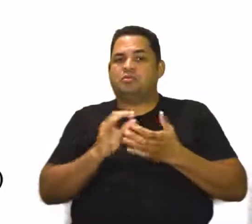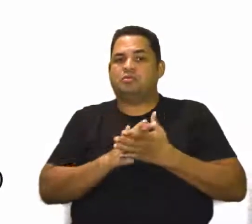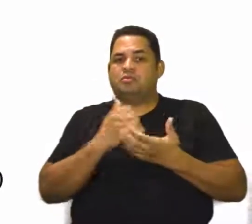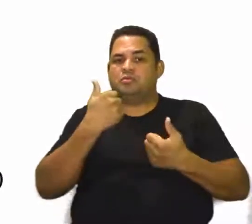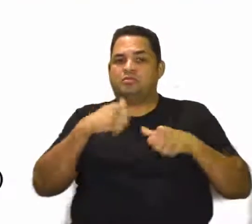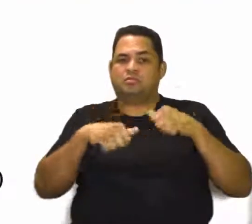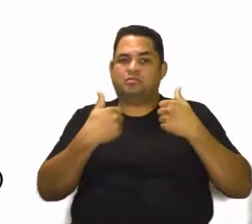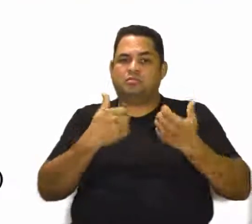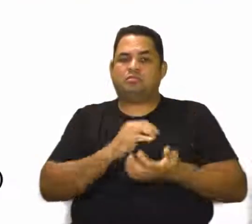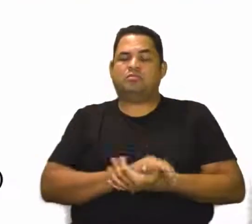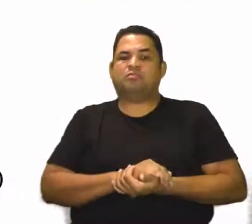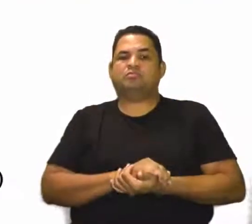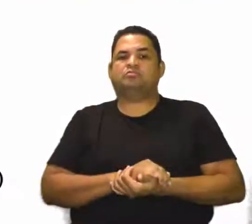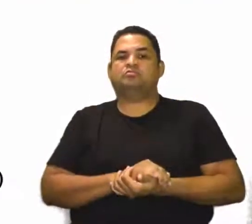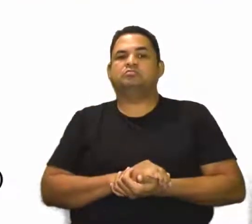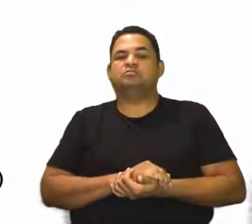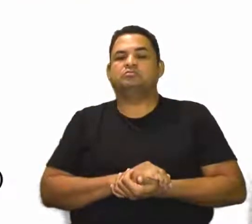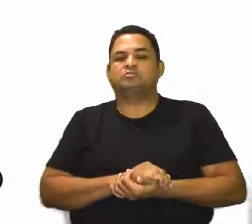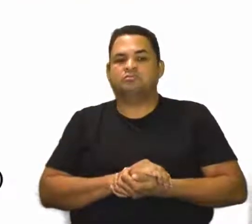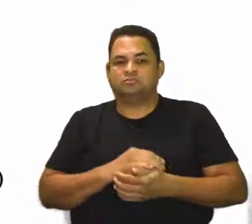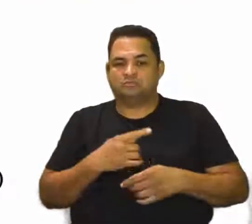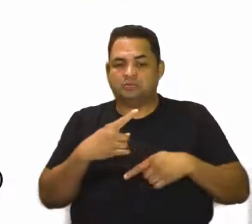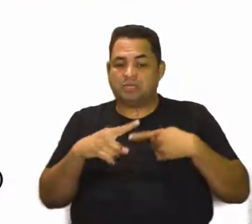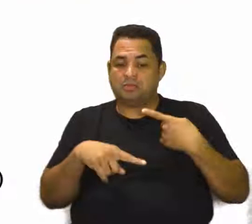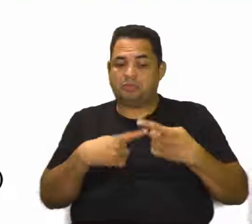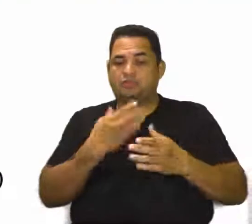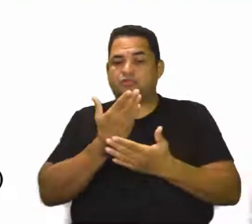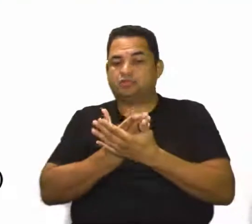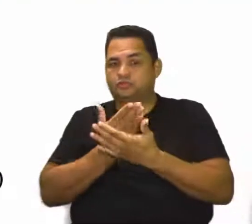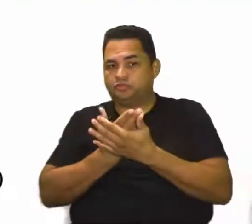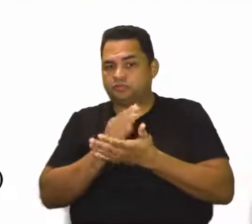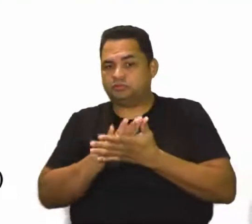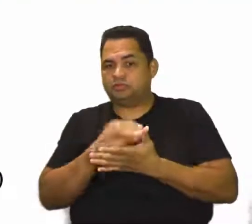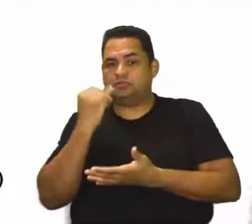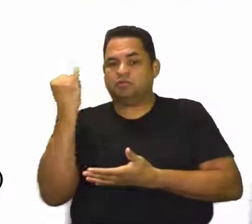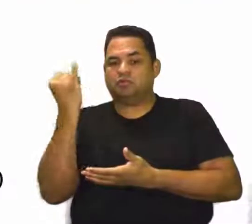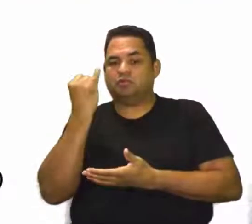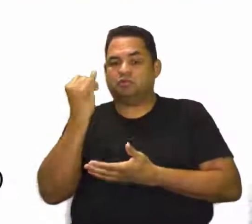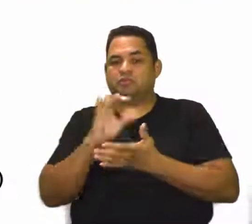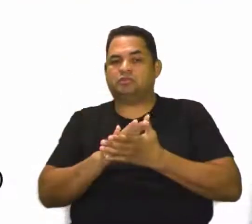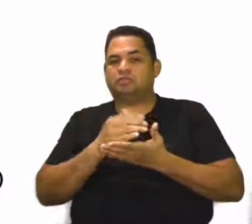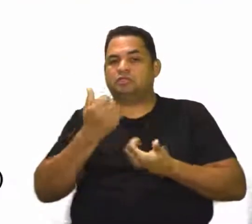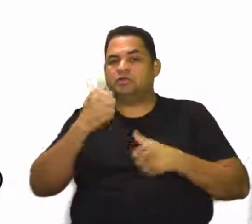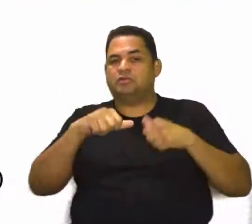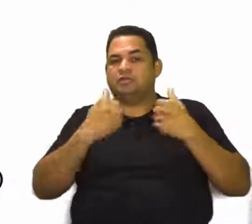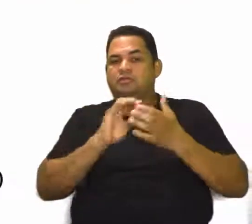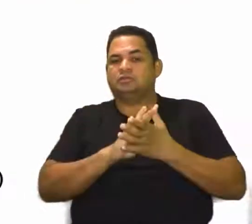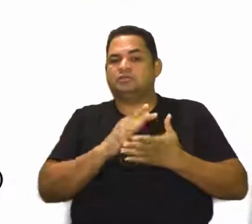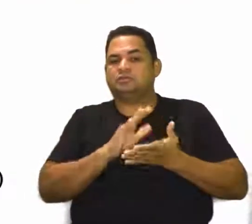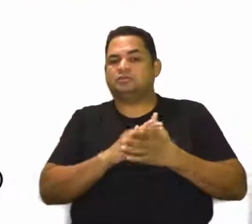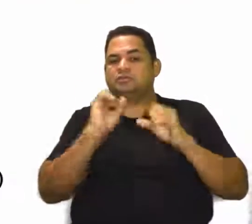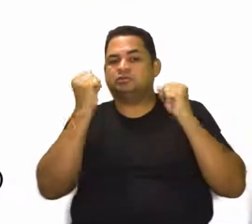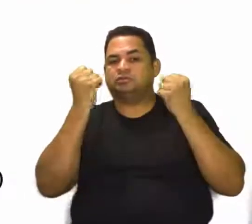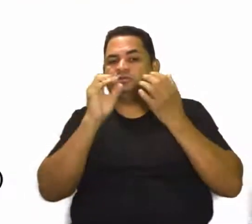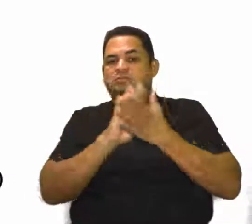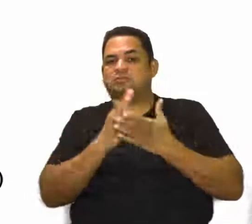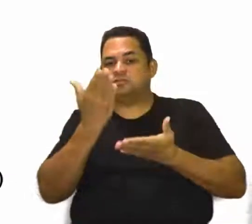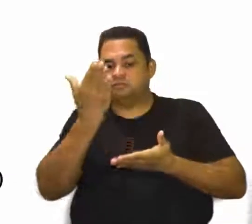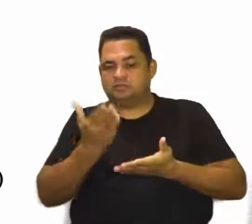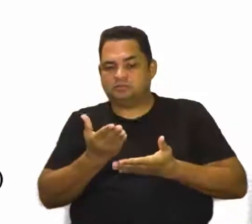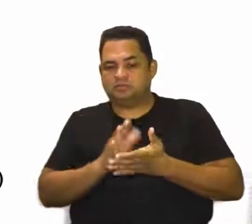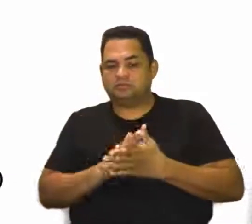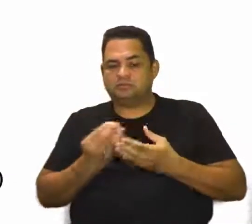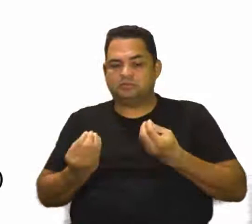uma avaliação, e nós vamos estudar sobre isso, sobre a importância da avaliação física, de você identificar ali o